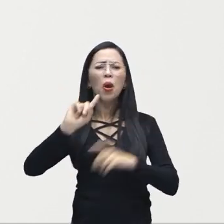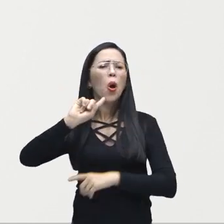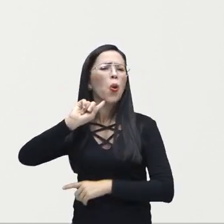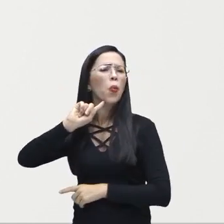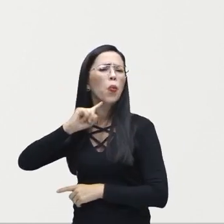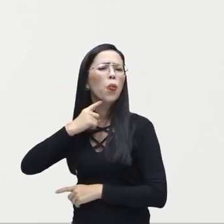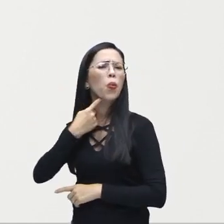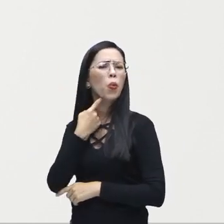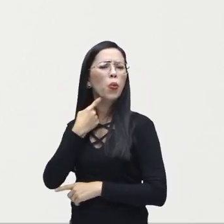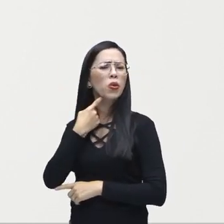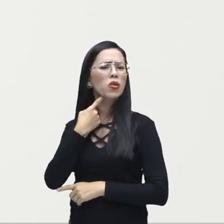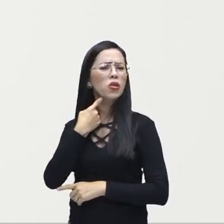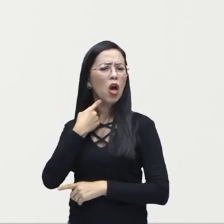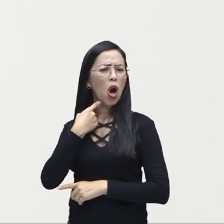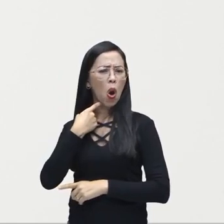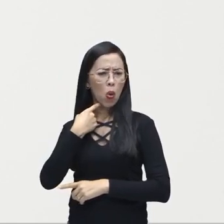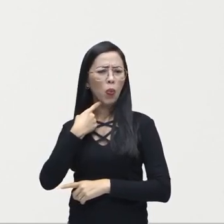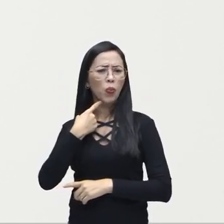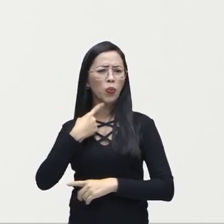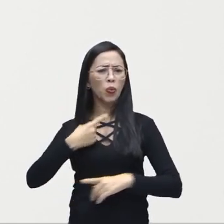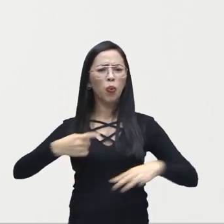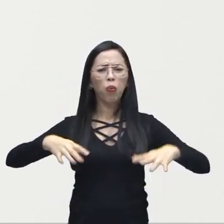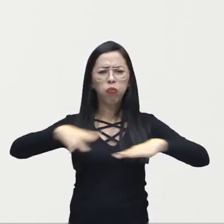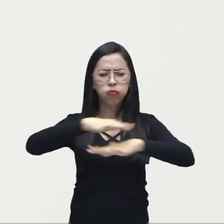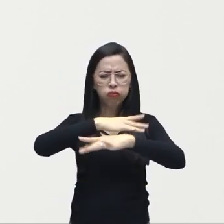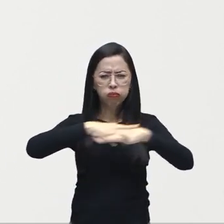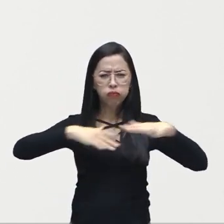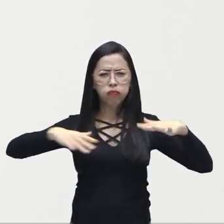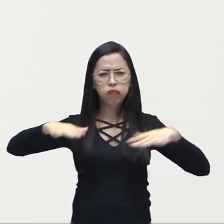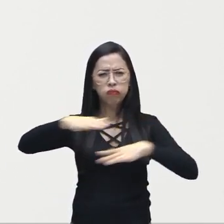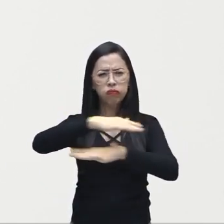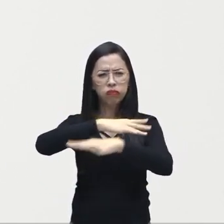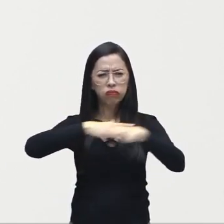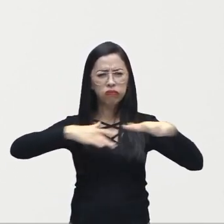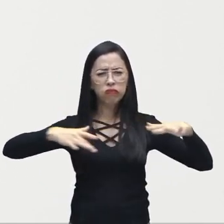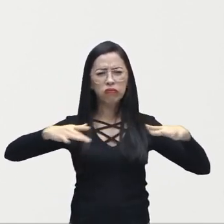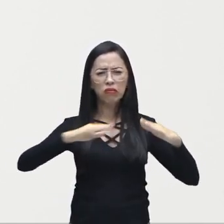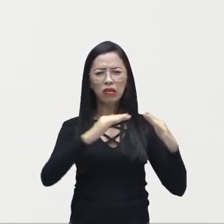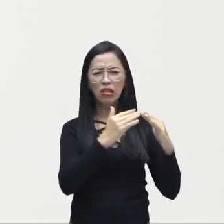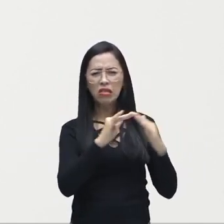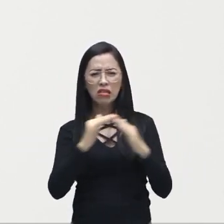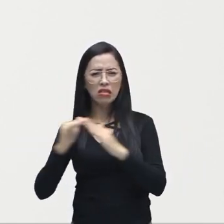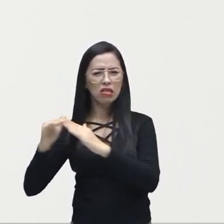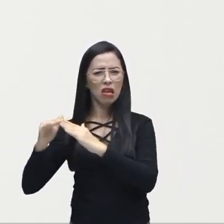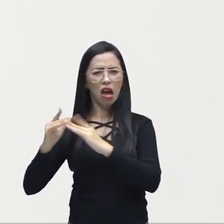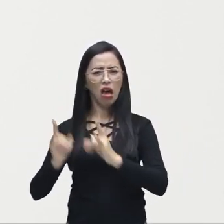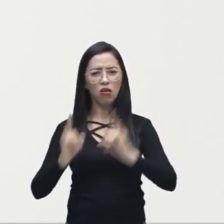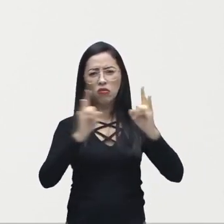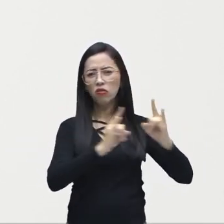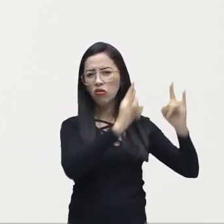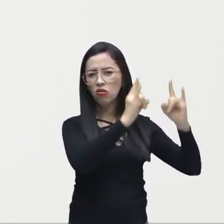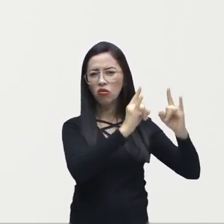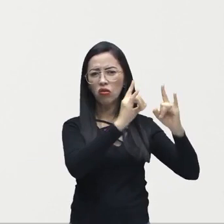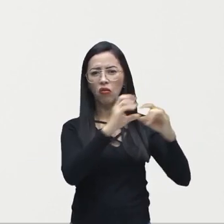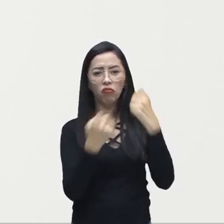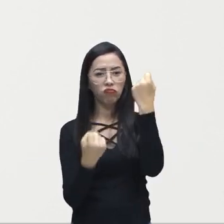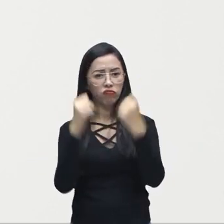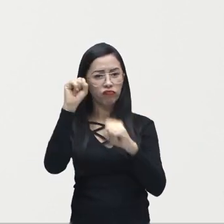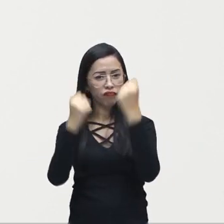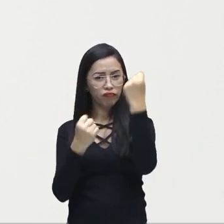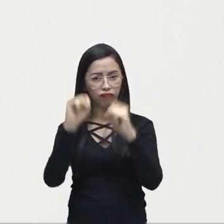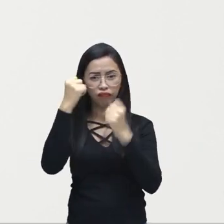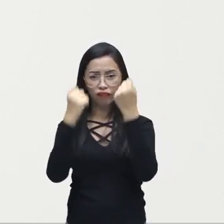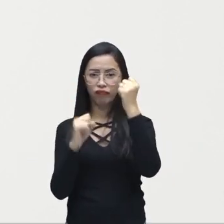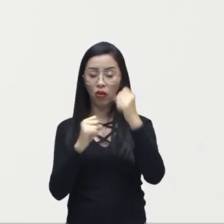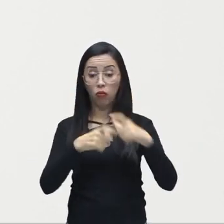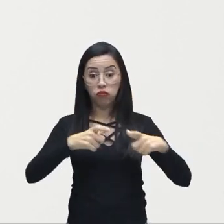grandes cidades foi, em grande parte, fruto da urbanização desenfreada ou da atuação de indústrias.